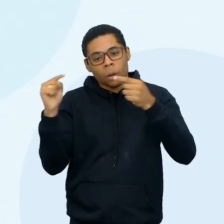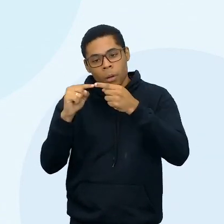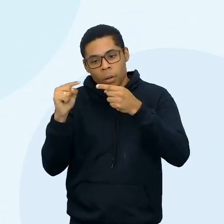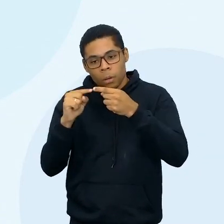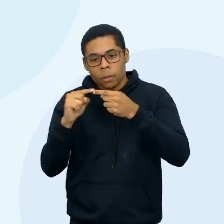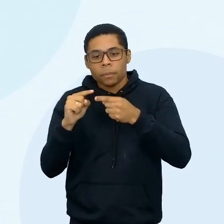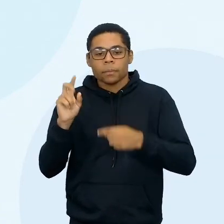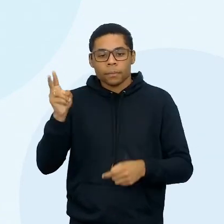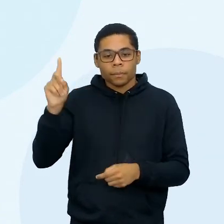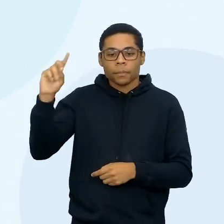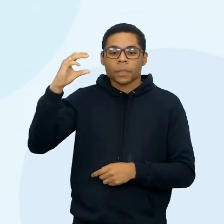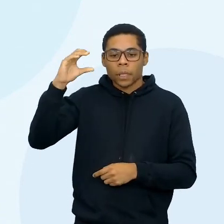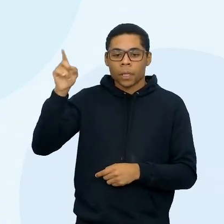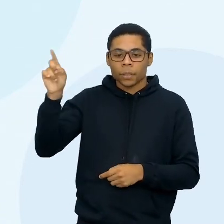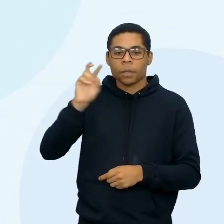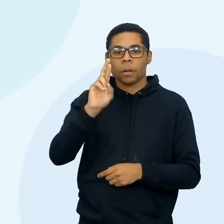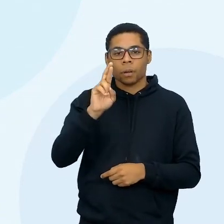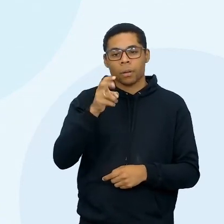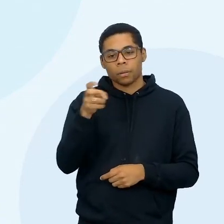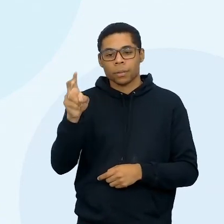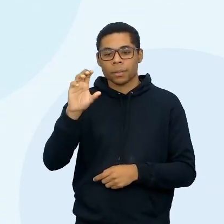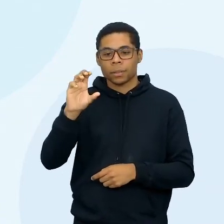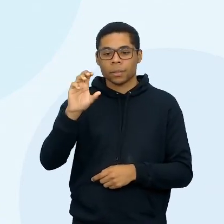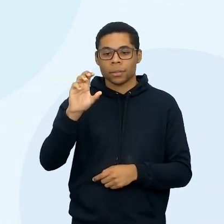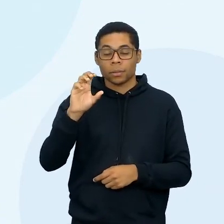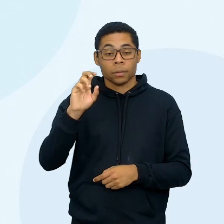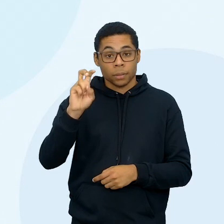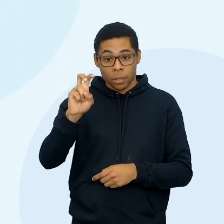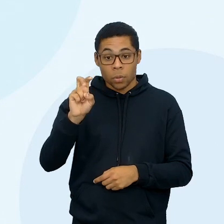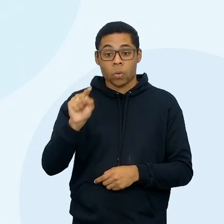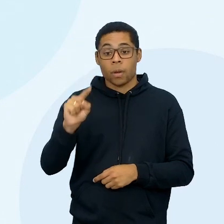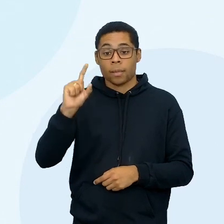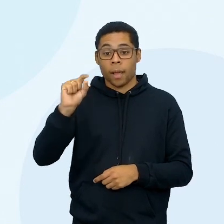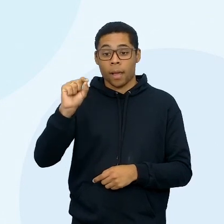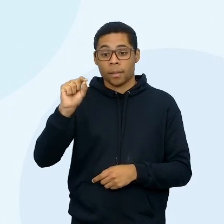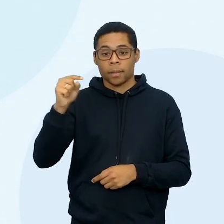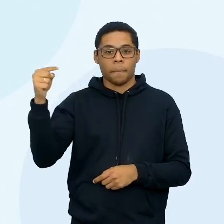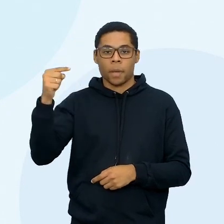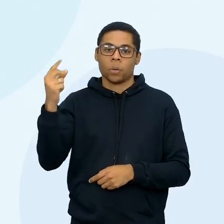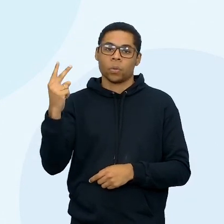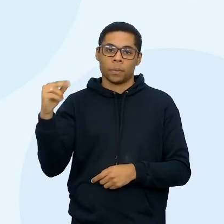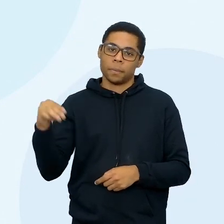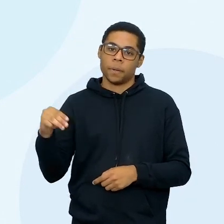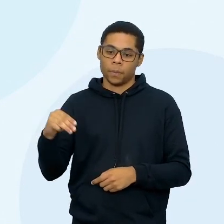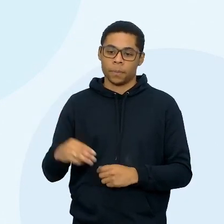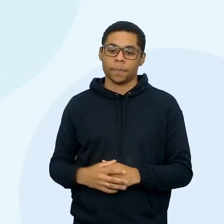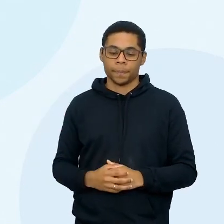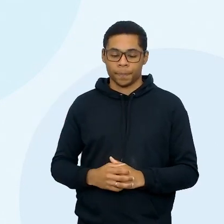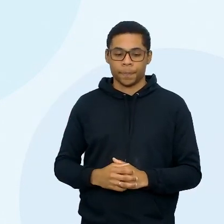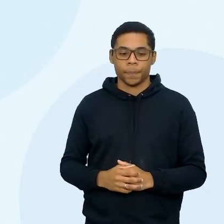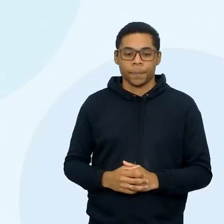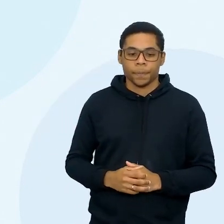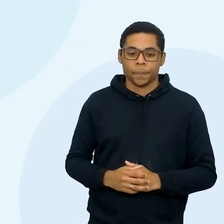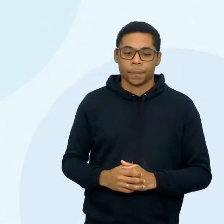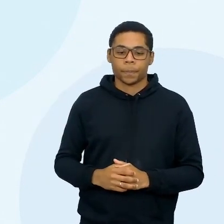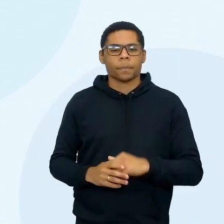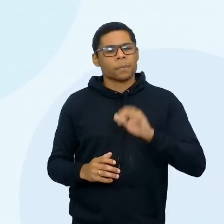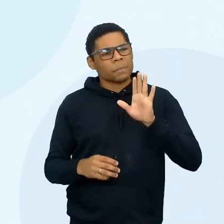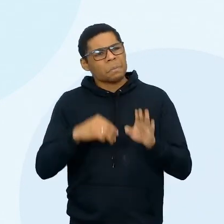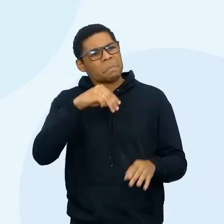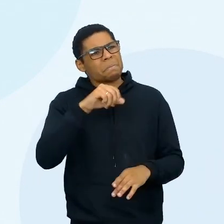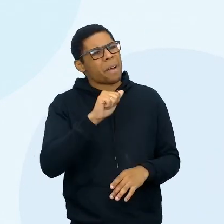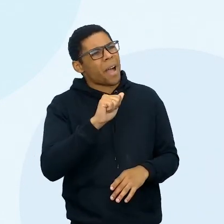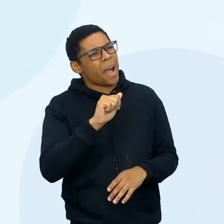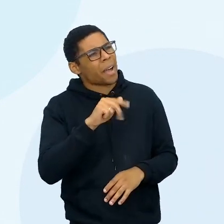em notação científica, de 5 vezes 10 a menos 2 metros. Magno, para